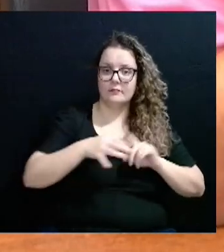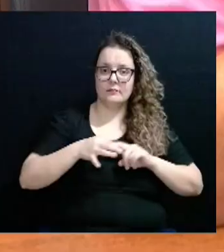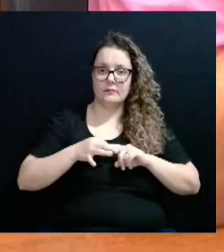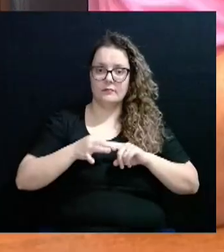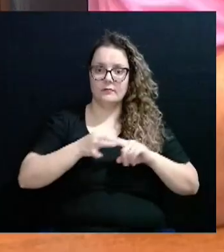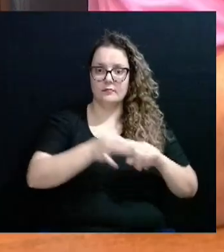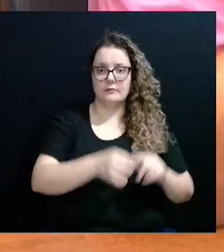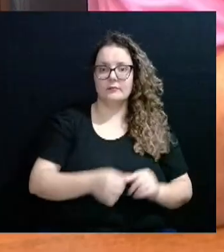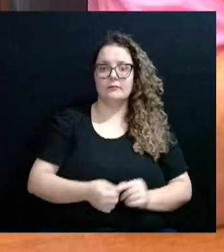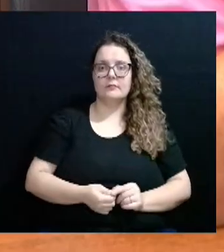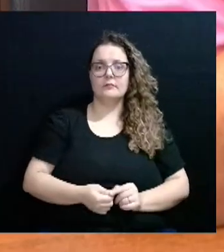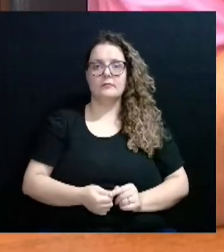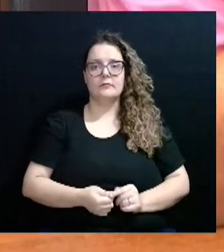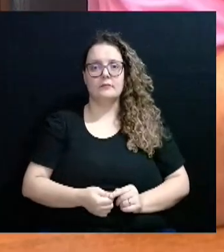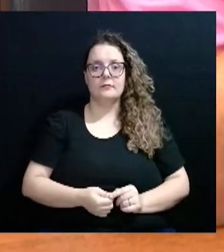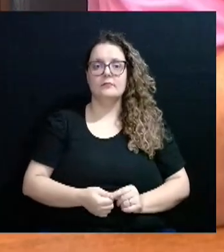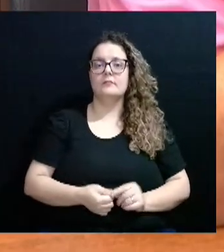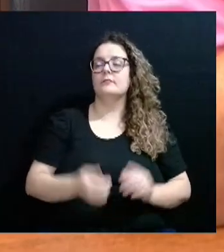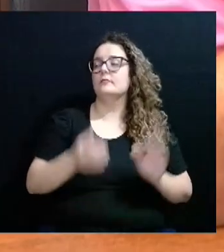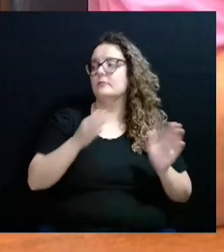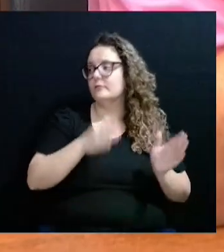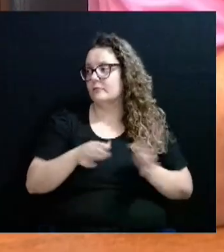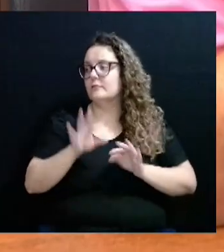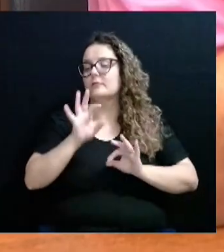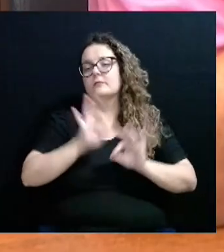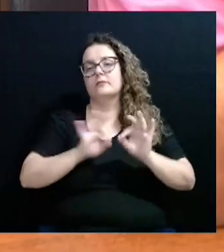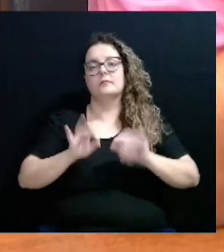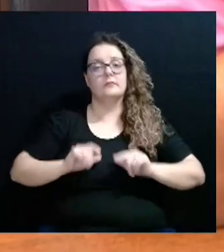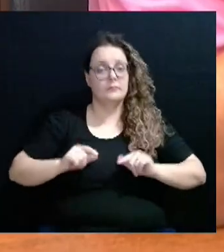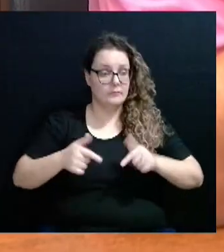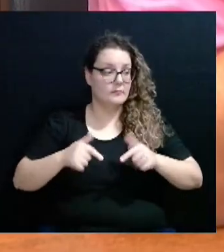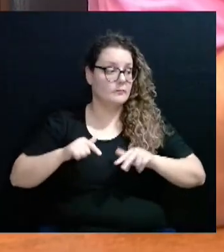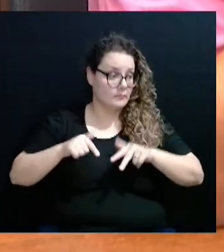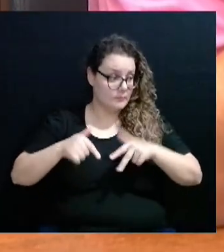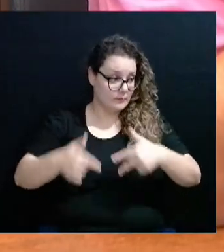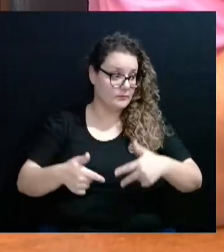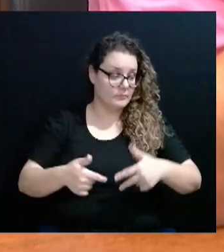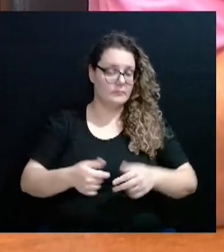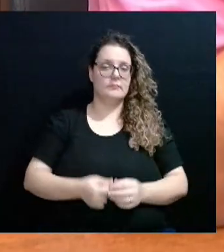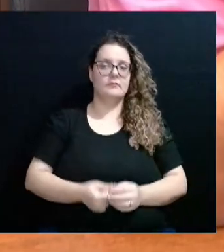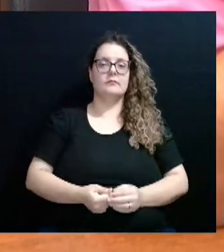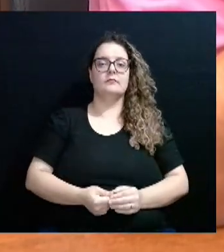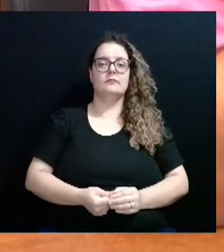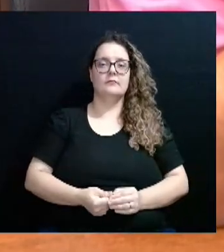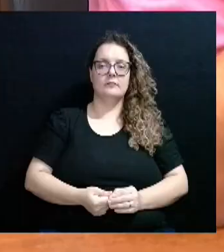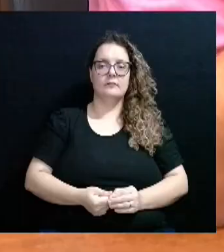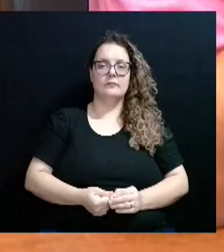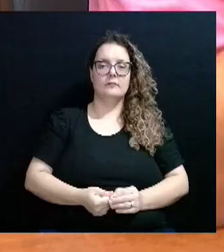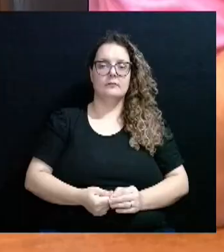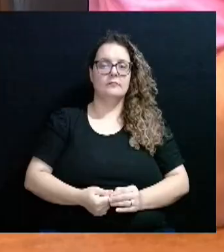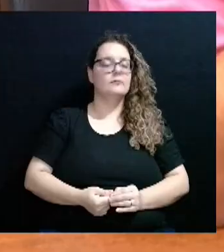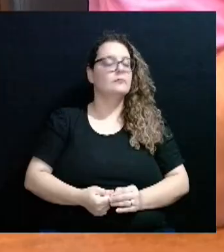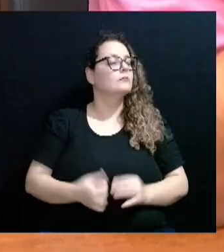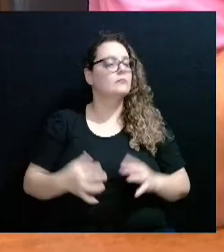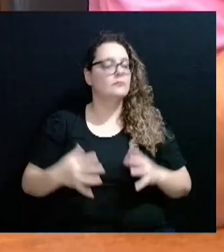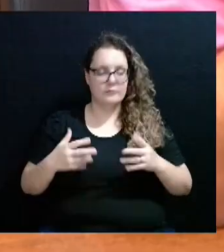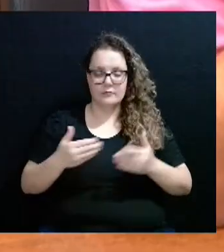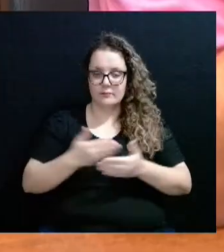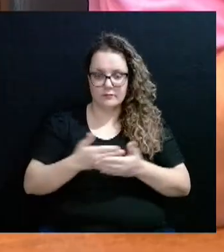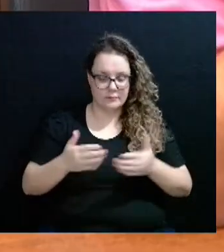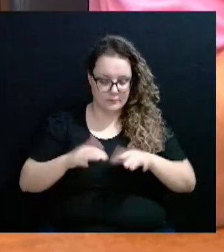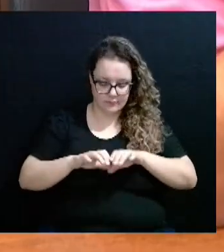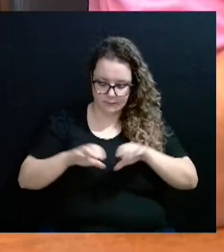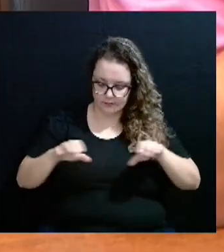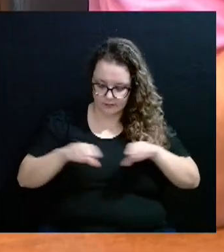produzindo cultura, organizando, lutando, militando. Então, são todos aqui, todos que estão nessa mesa aqui,